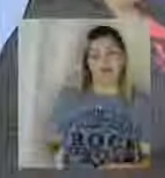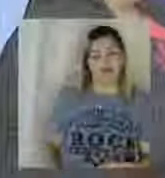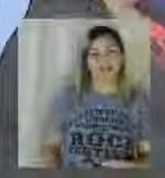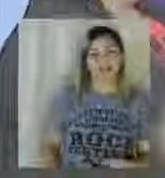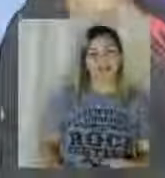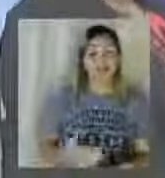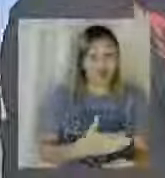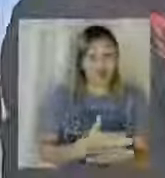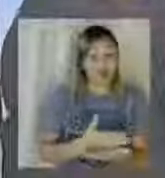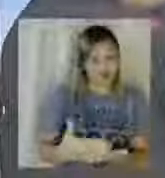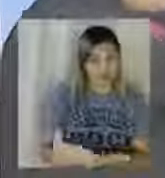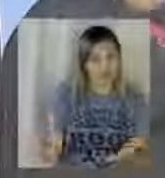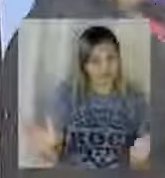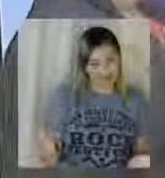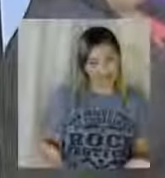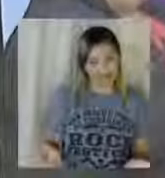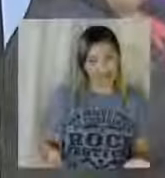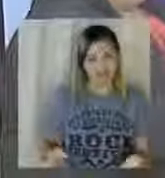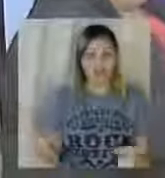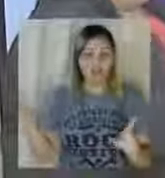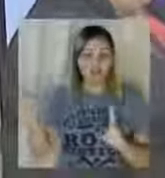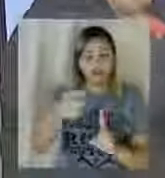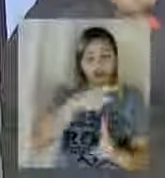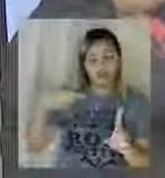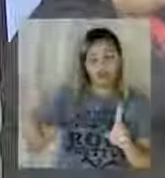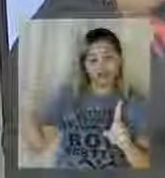ao ponto, a mudança de olhar.